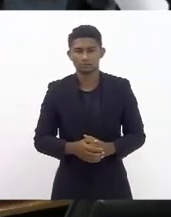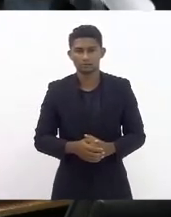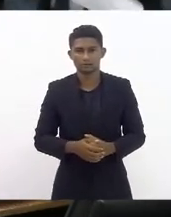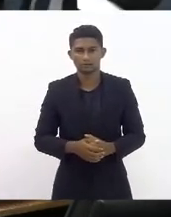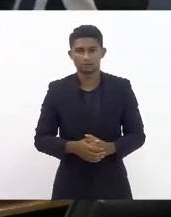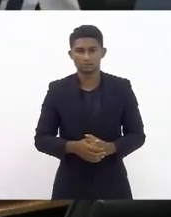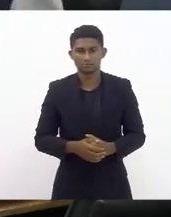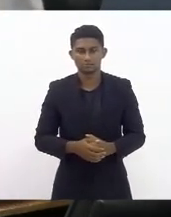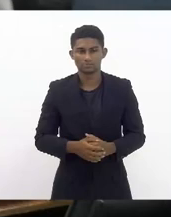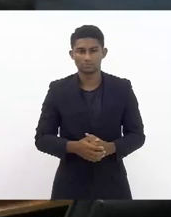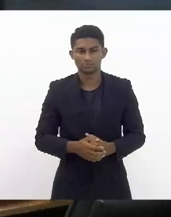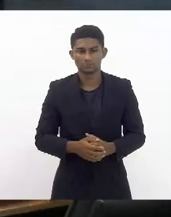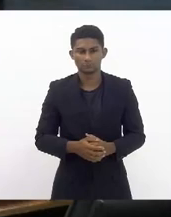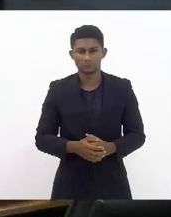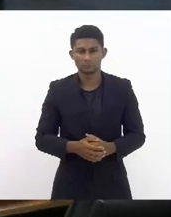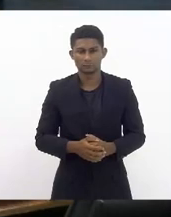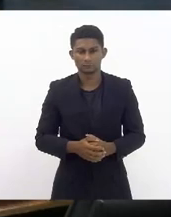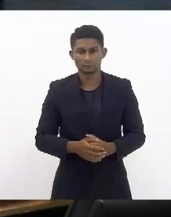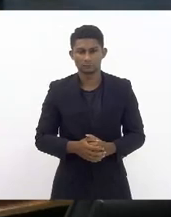Não, é a da Lucinha.